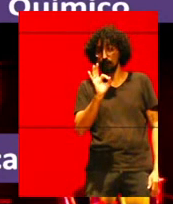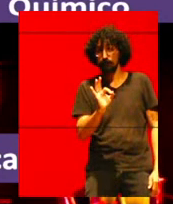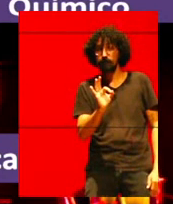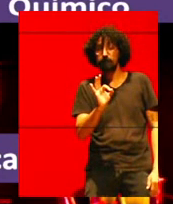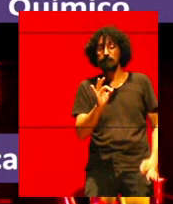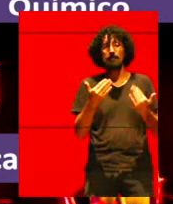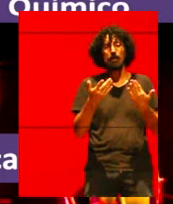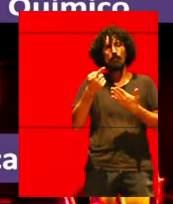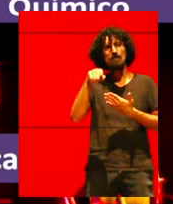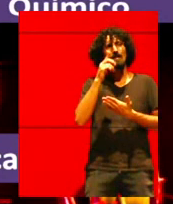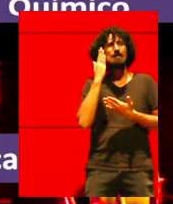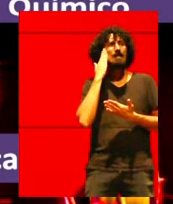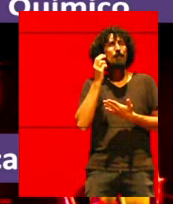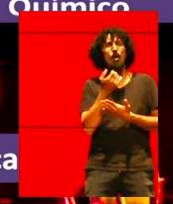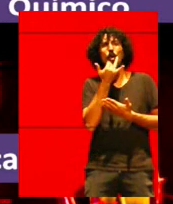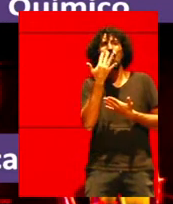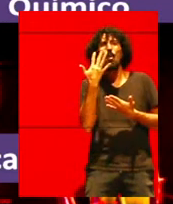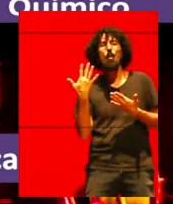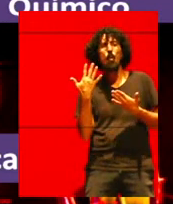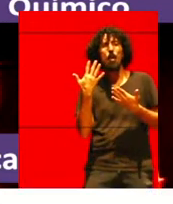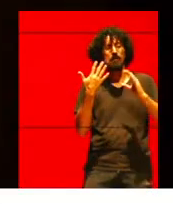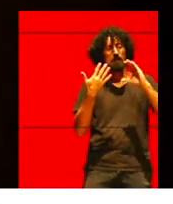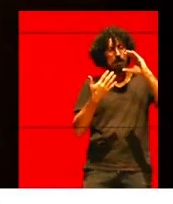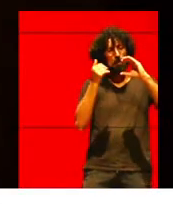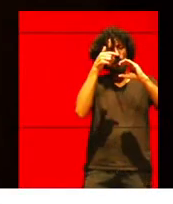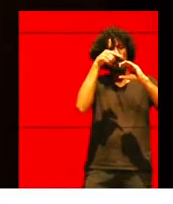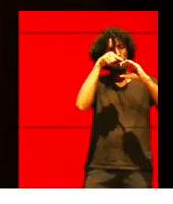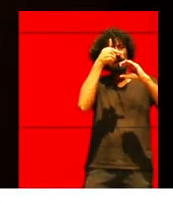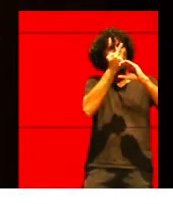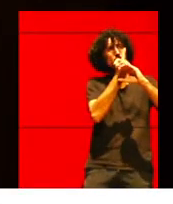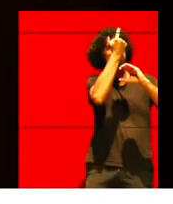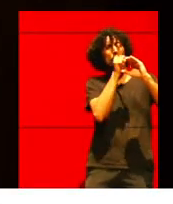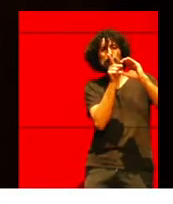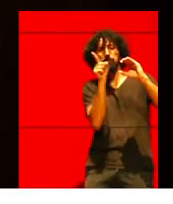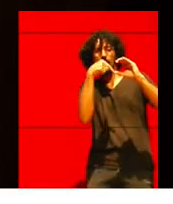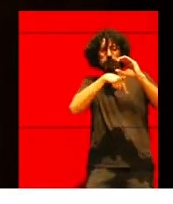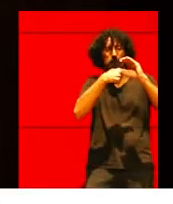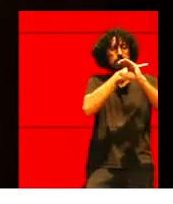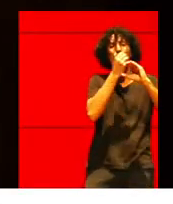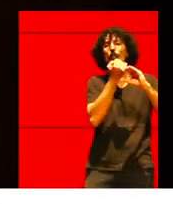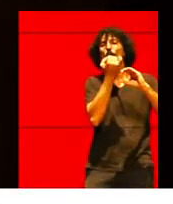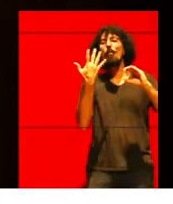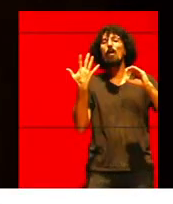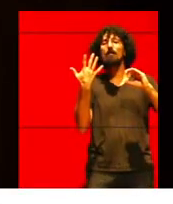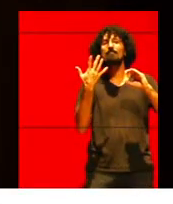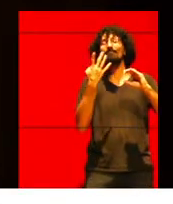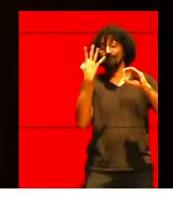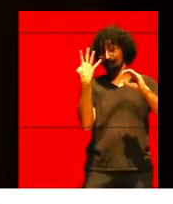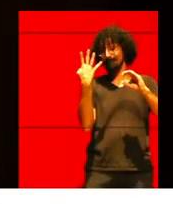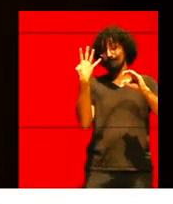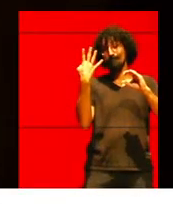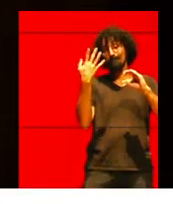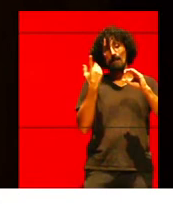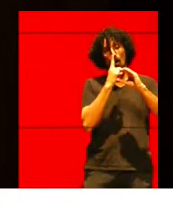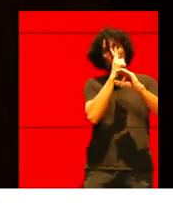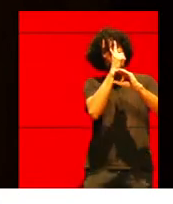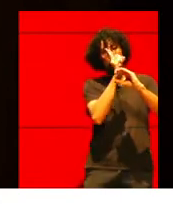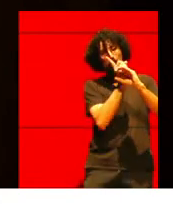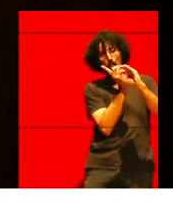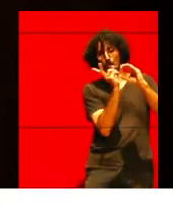Vocês sabem quantas ligações o carbono faz? Aí. Então vocês vão estar mais?